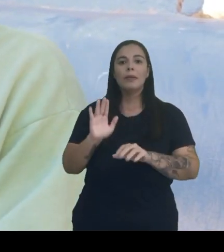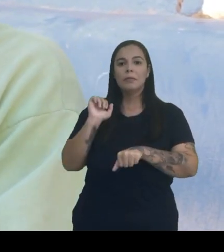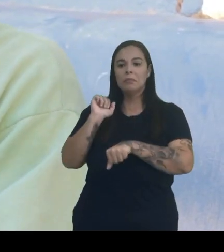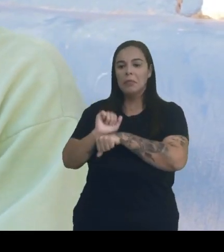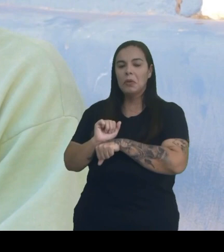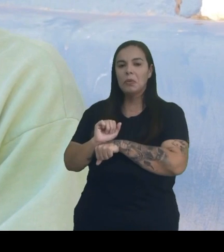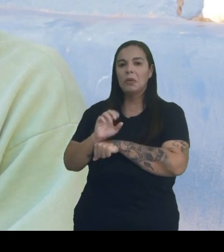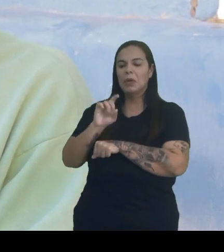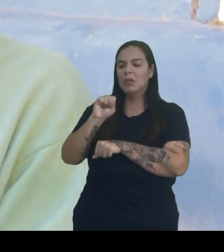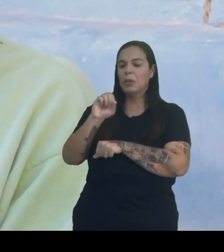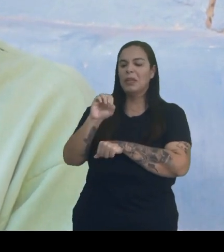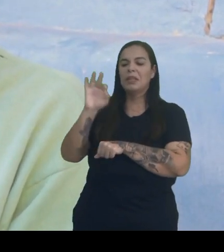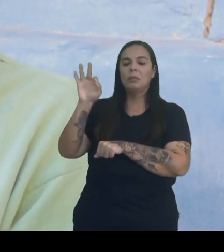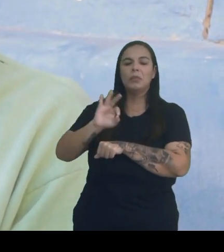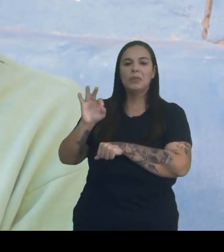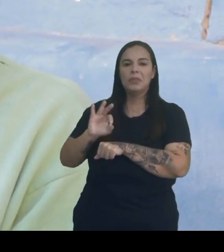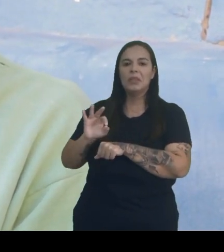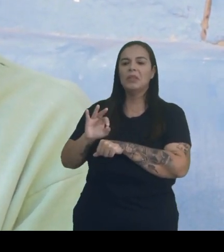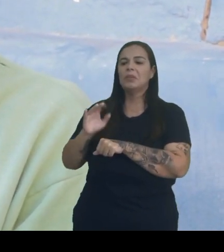mais ou menos 80%